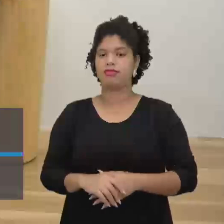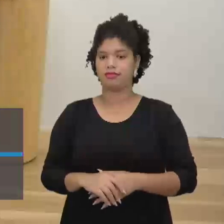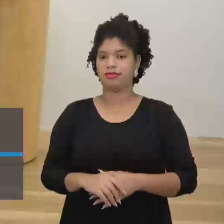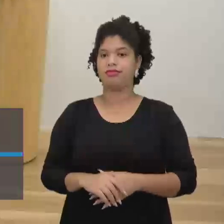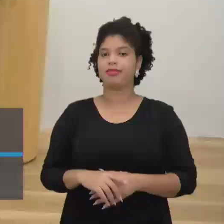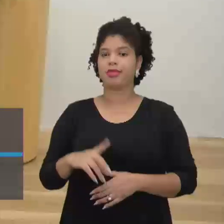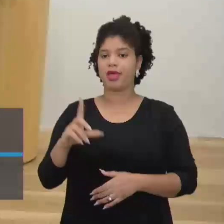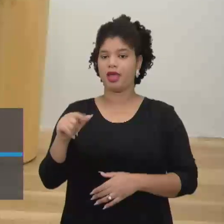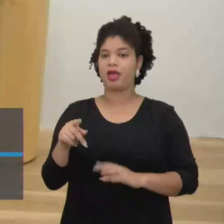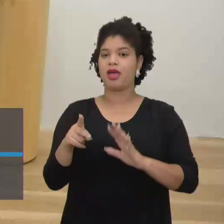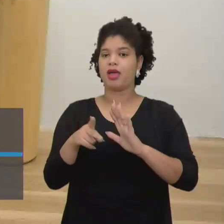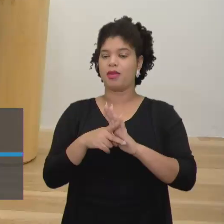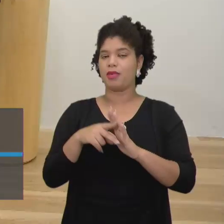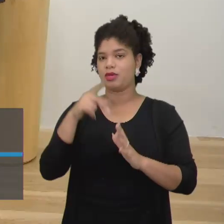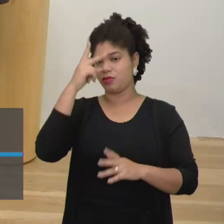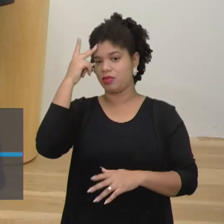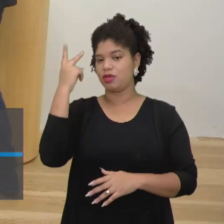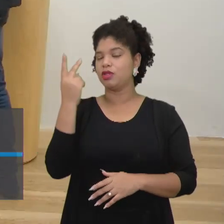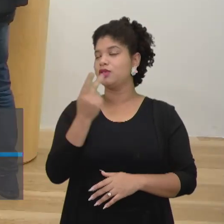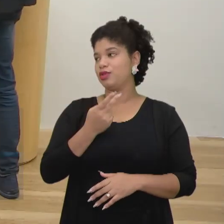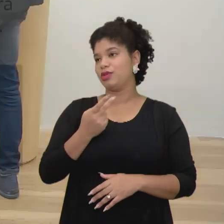Partido Nacional em